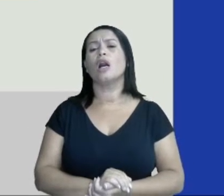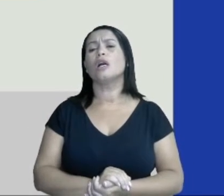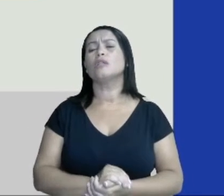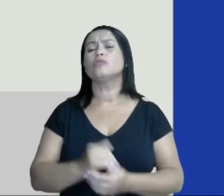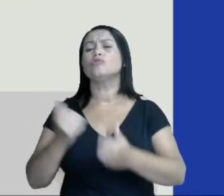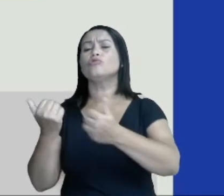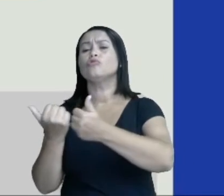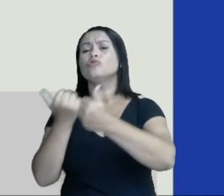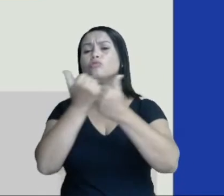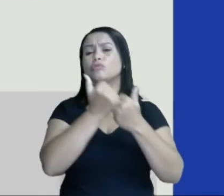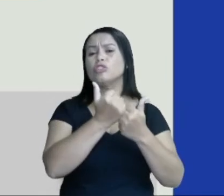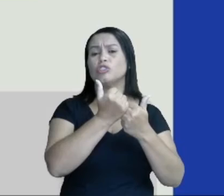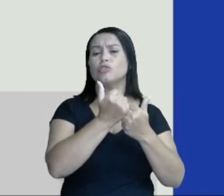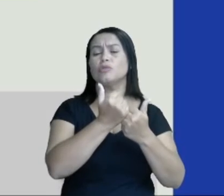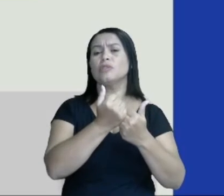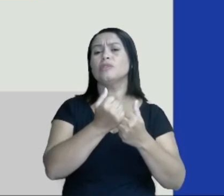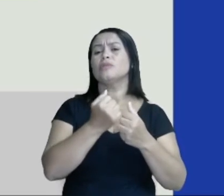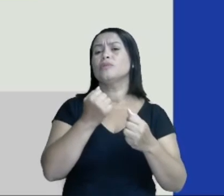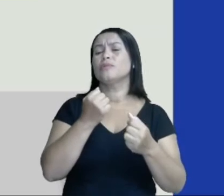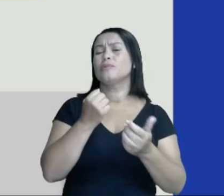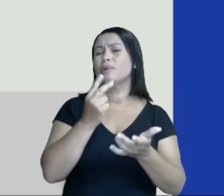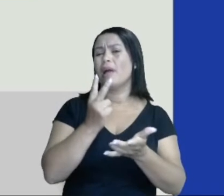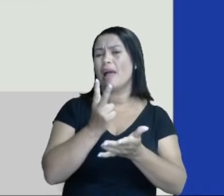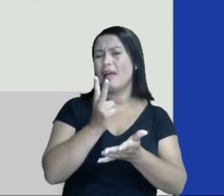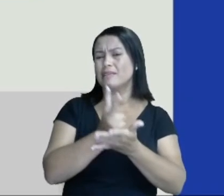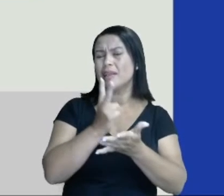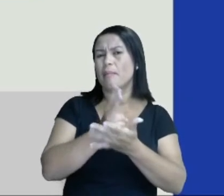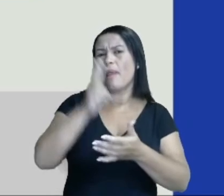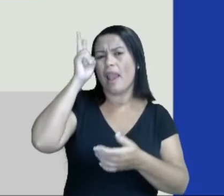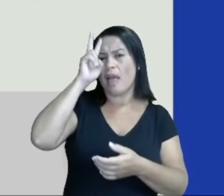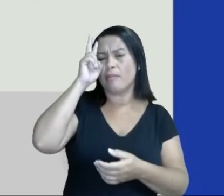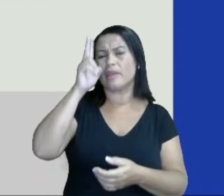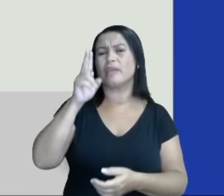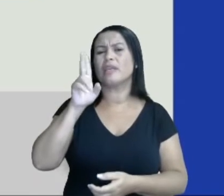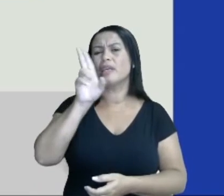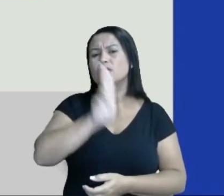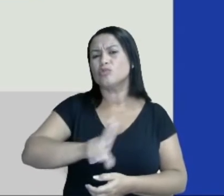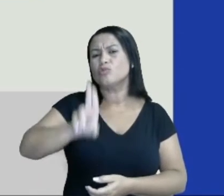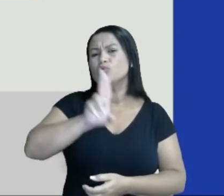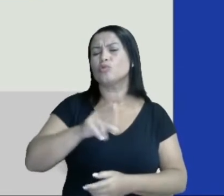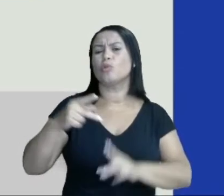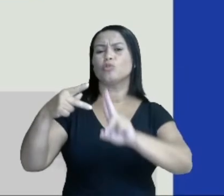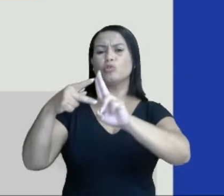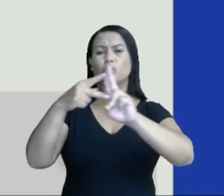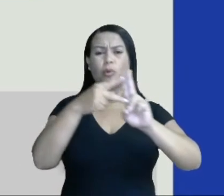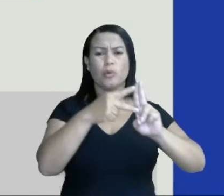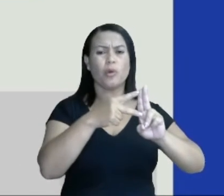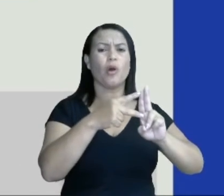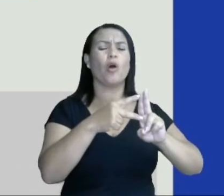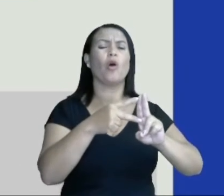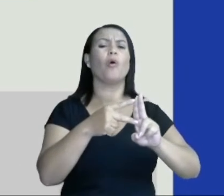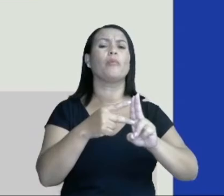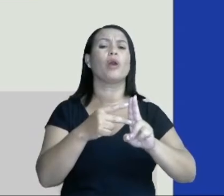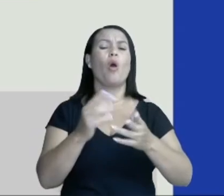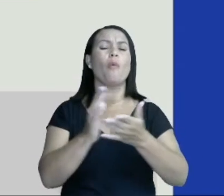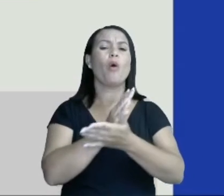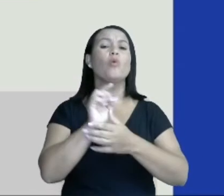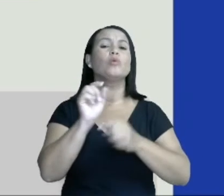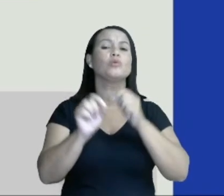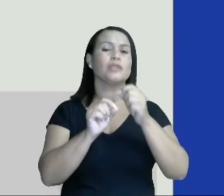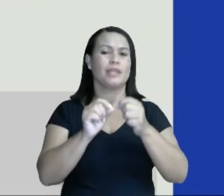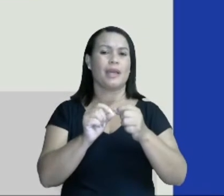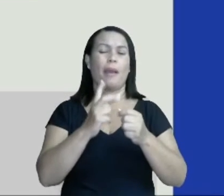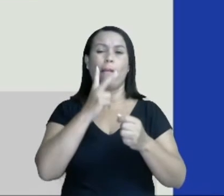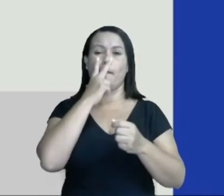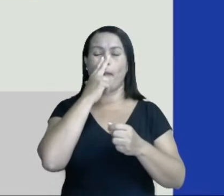substituindo usted, senhor. Lembra que a gente estudou esse uso dos pronomes usted como pronome de cortesia?